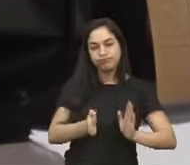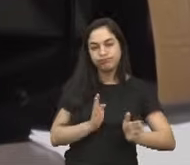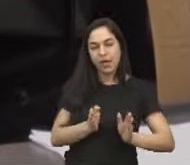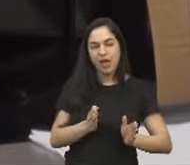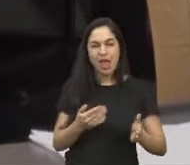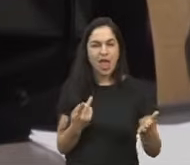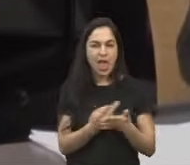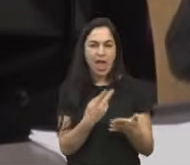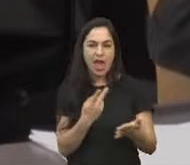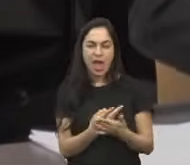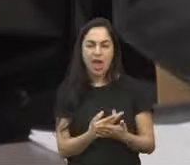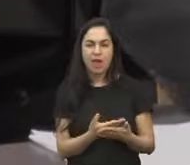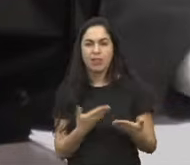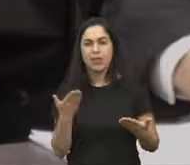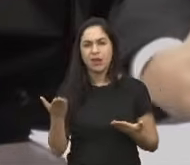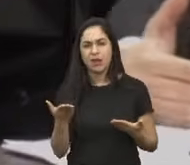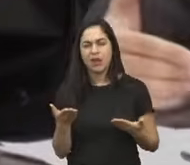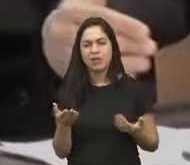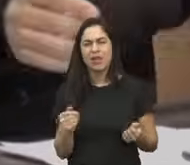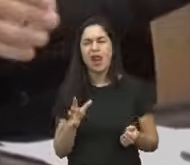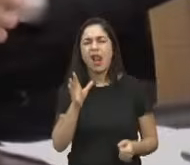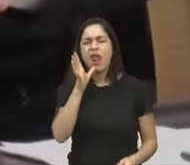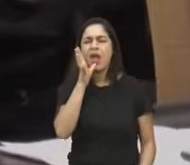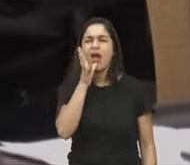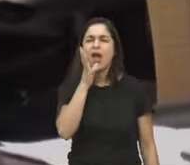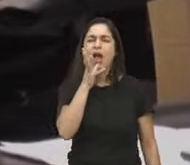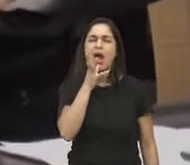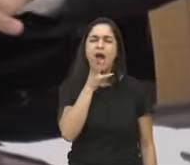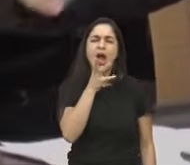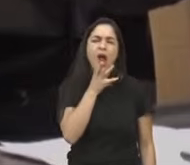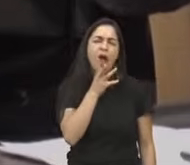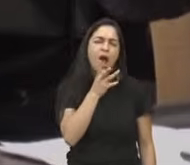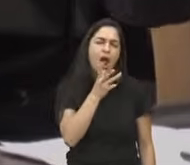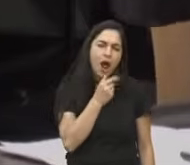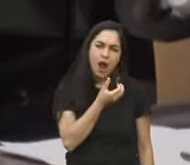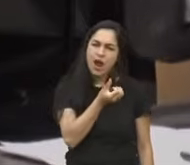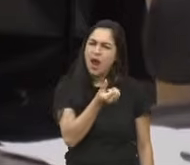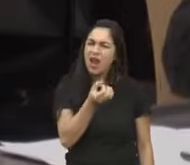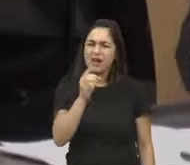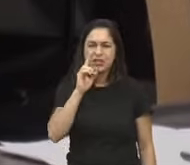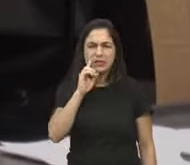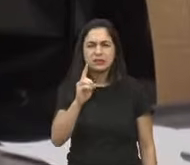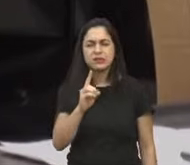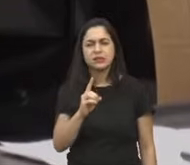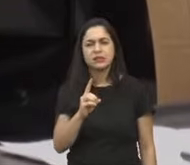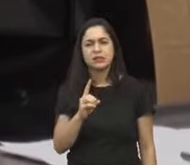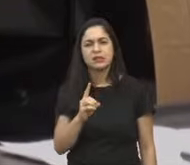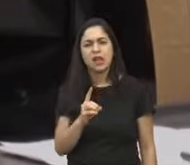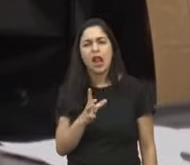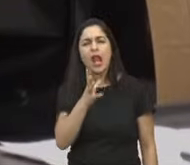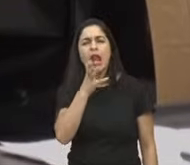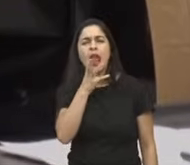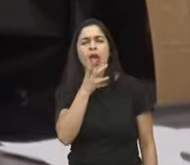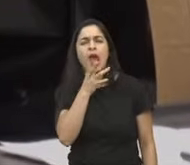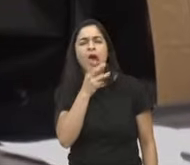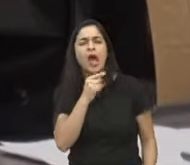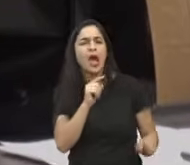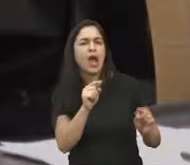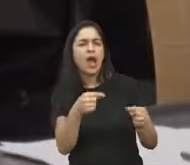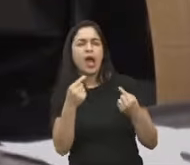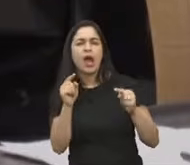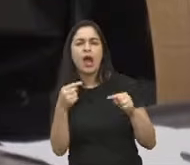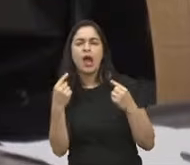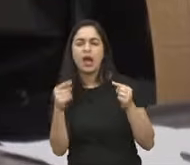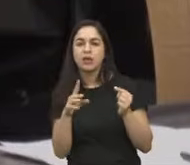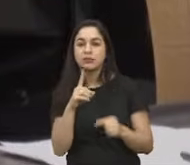esse processo vai ser postergado durante um período gigantesco, em que esse vereador vai estar com a espada de Damocles ali, vai estar com o perigo